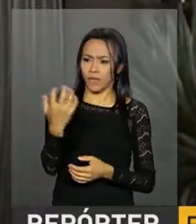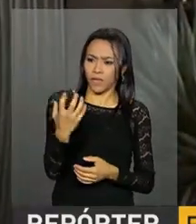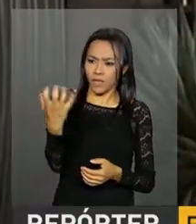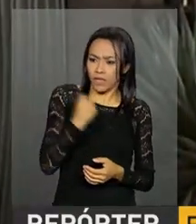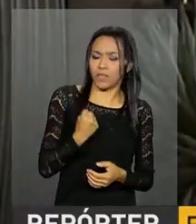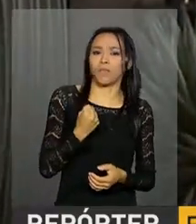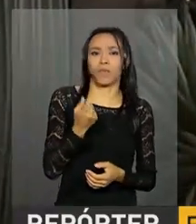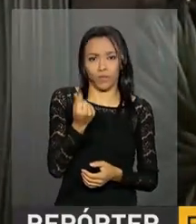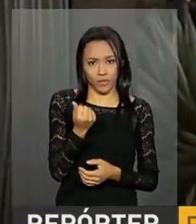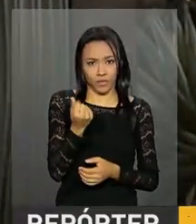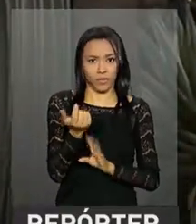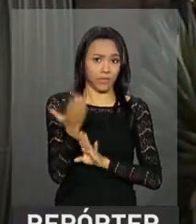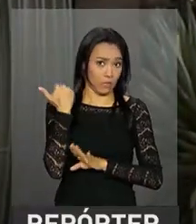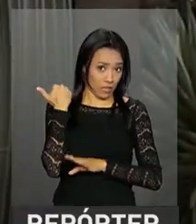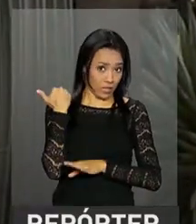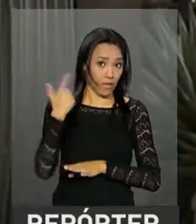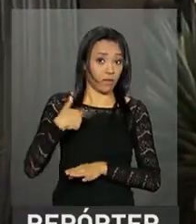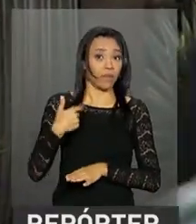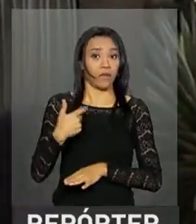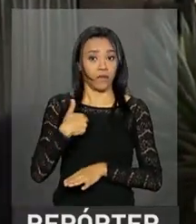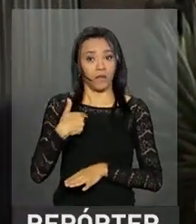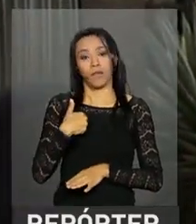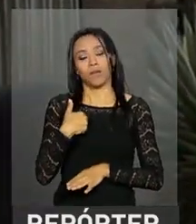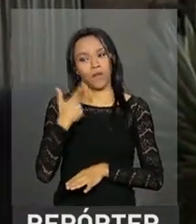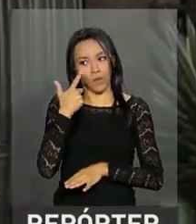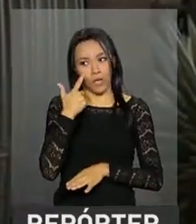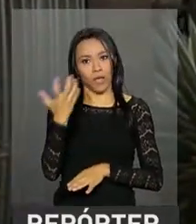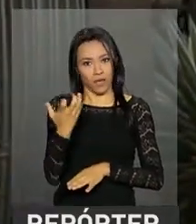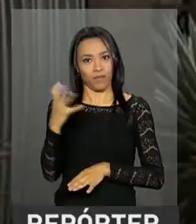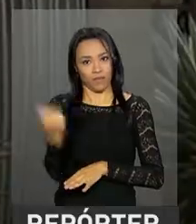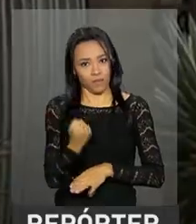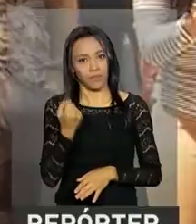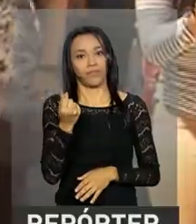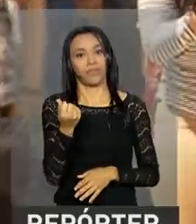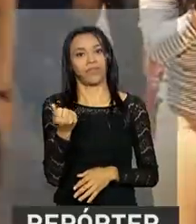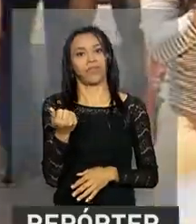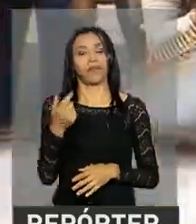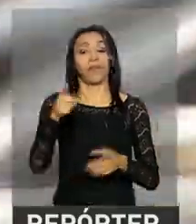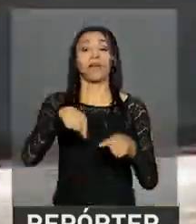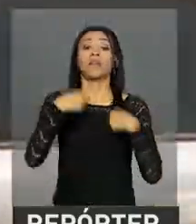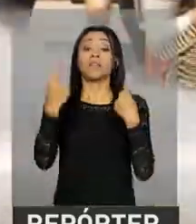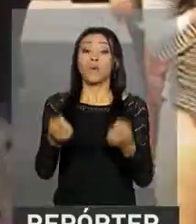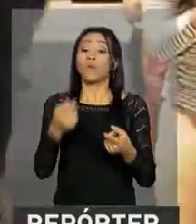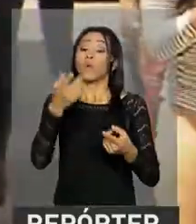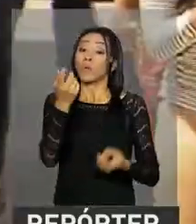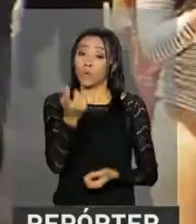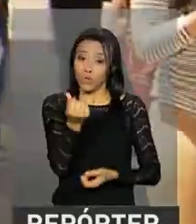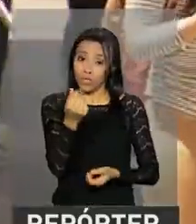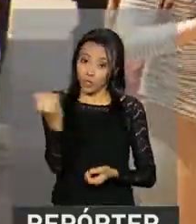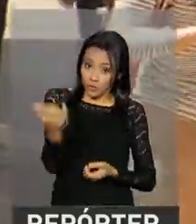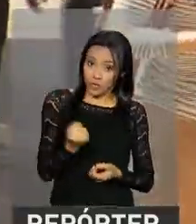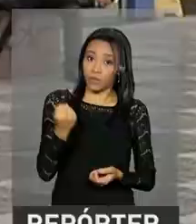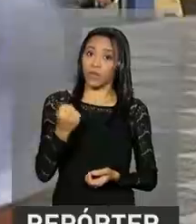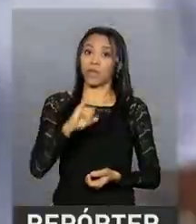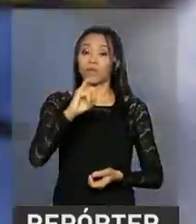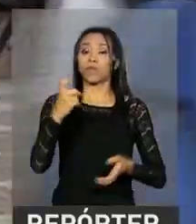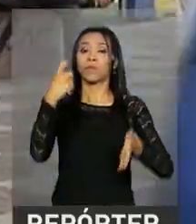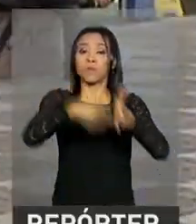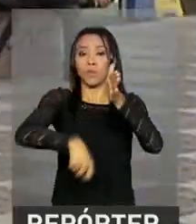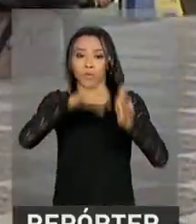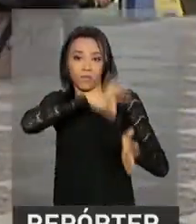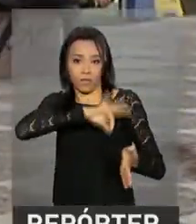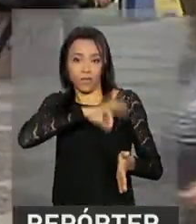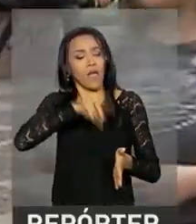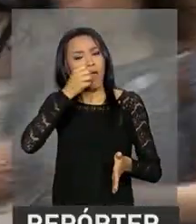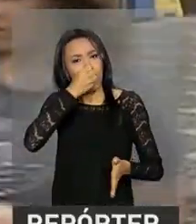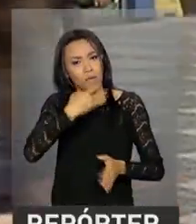que foi retido na época que eu recebi. Está de olho na restituição, então? Com certeza. O dinheiro da restituição do Imposto de Renda é bem-vindo para ajudar